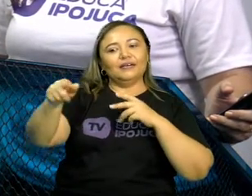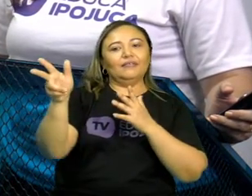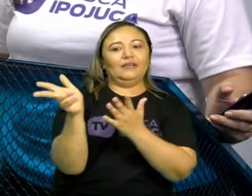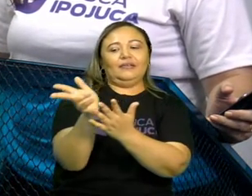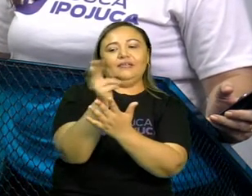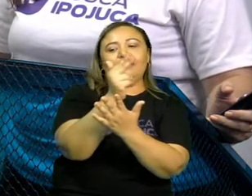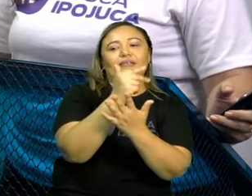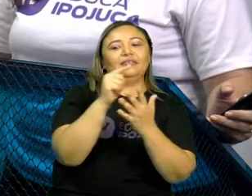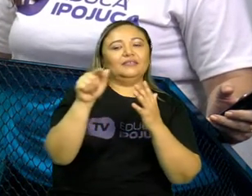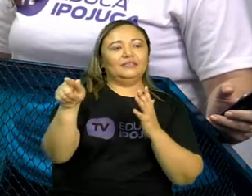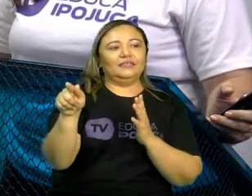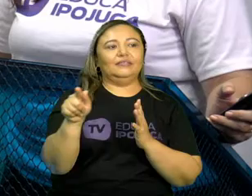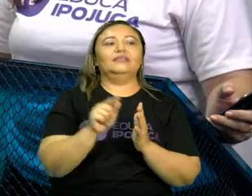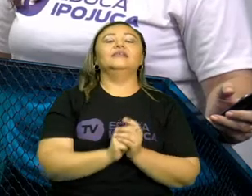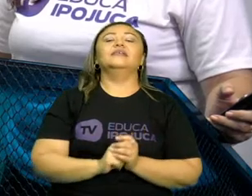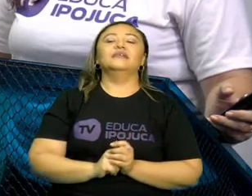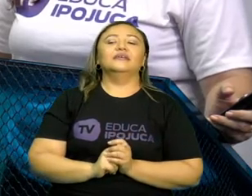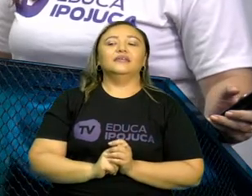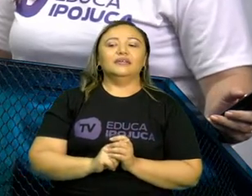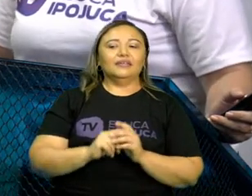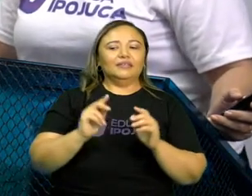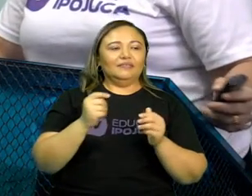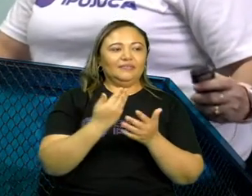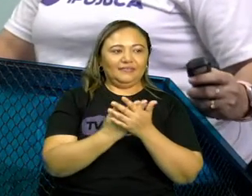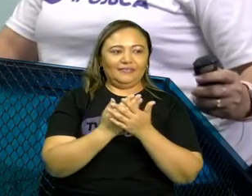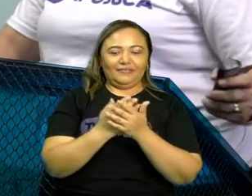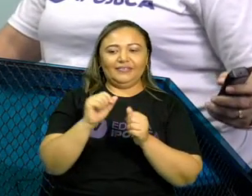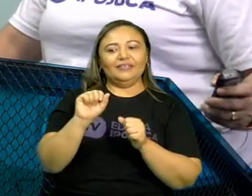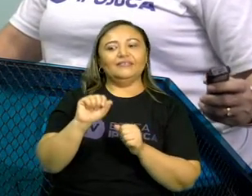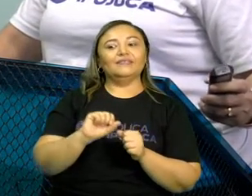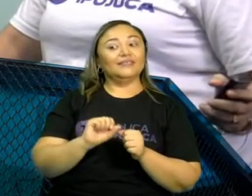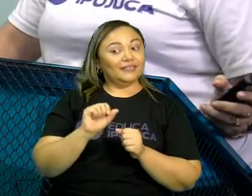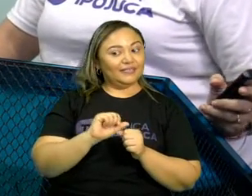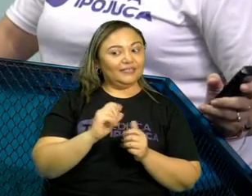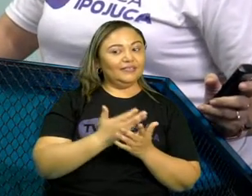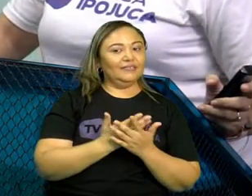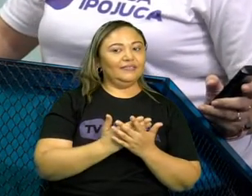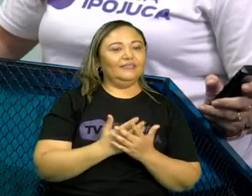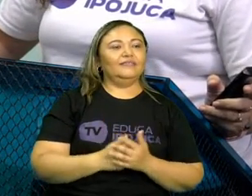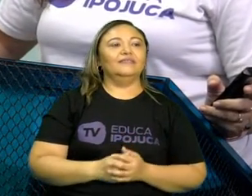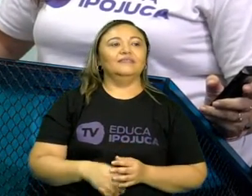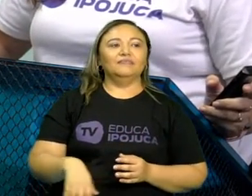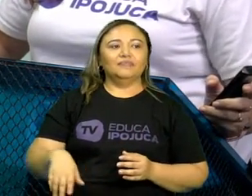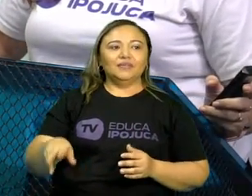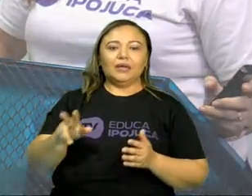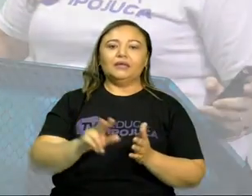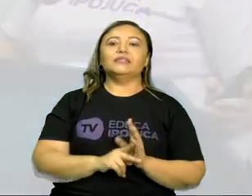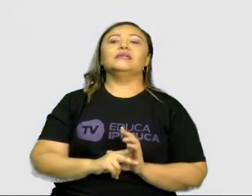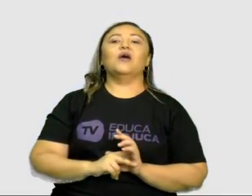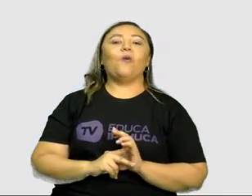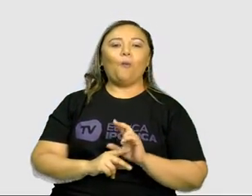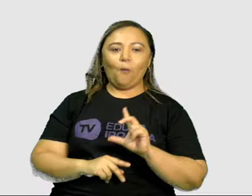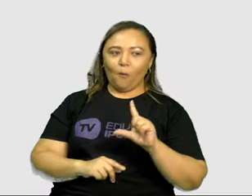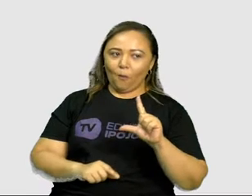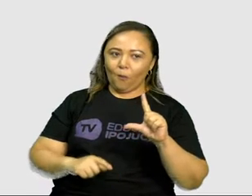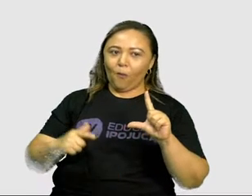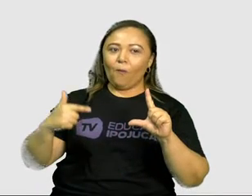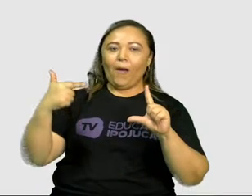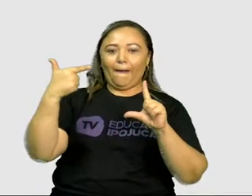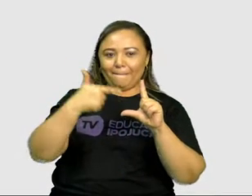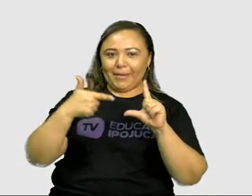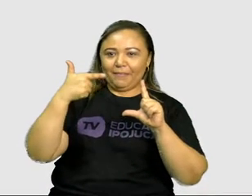está fazendo, que vocês fazem também na aula, tá? Eles são memes, gênero